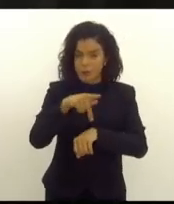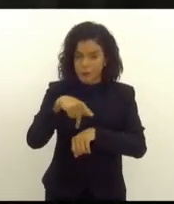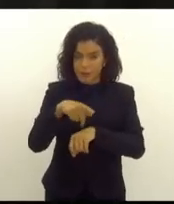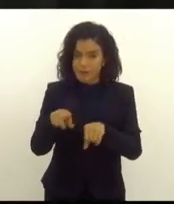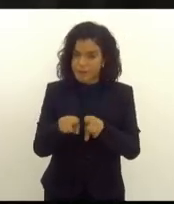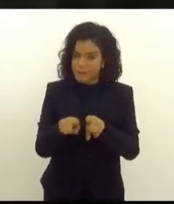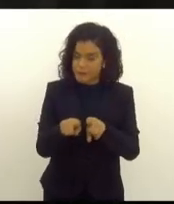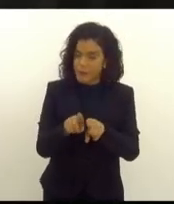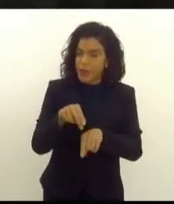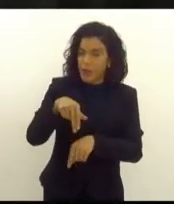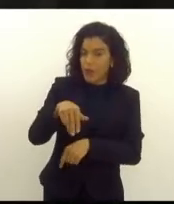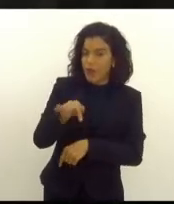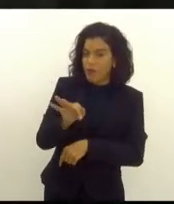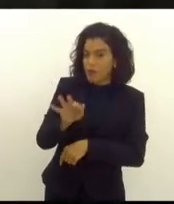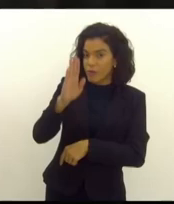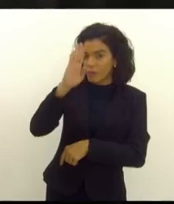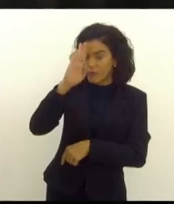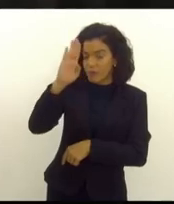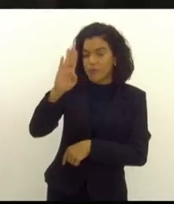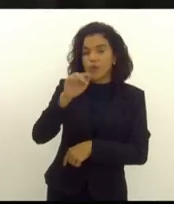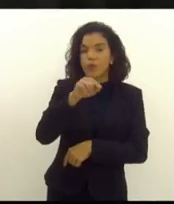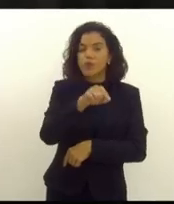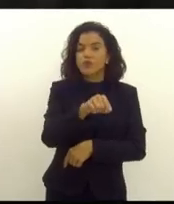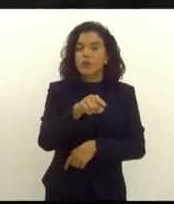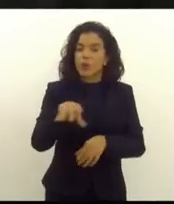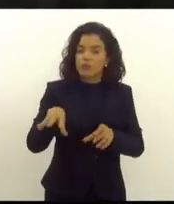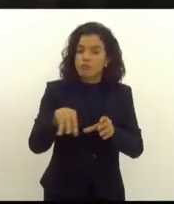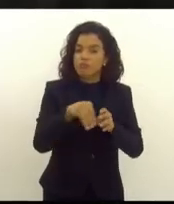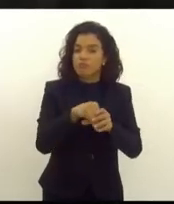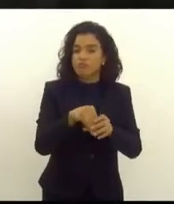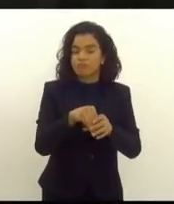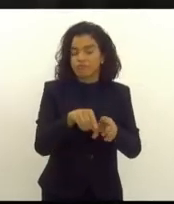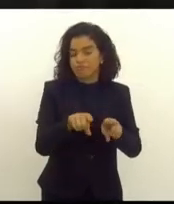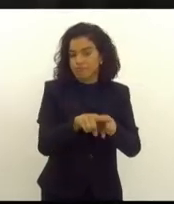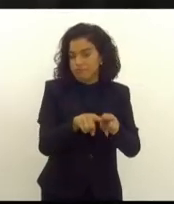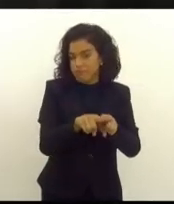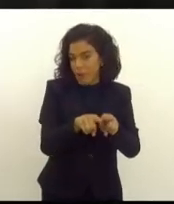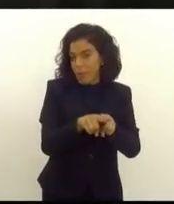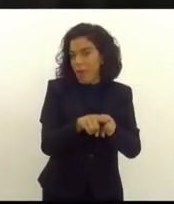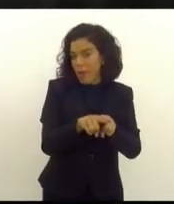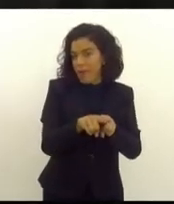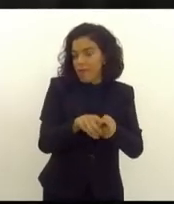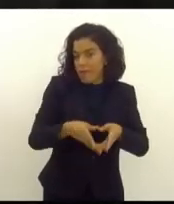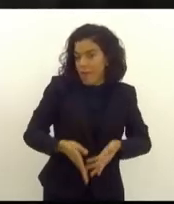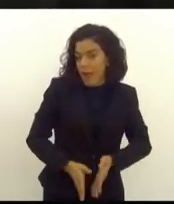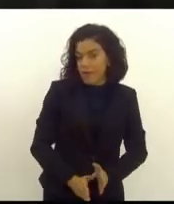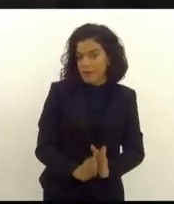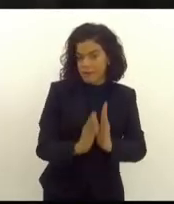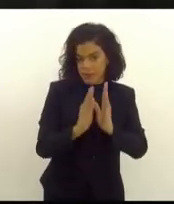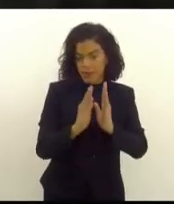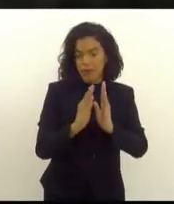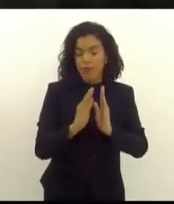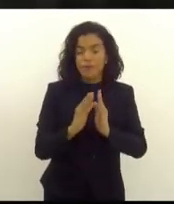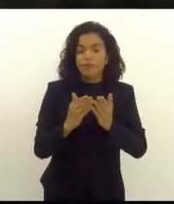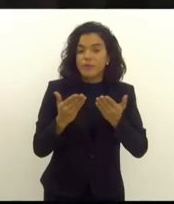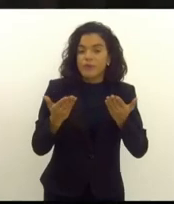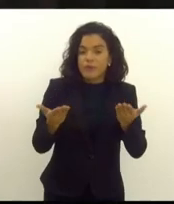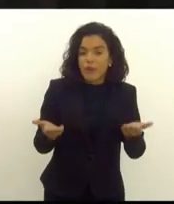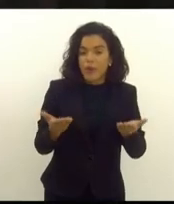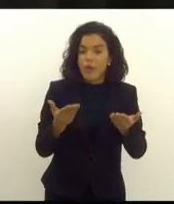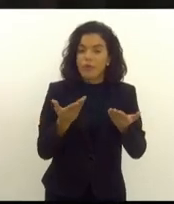e Nova Friburgo da qual o senhor também é oriundo então para cuidar